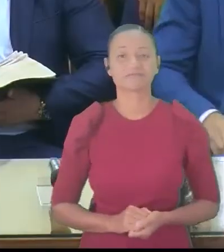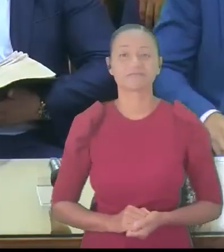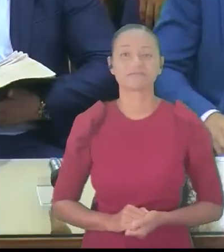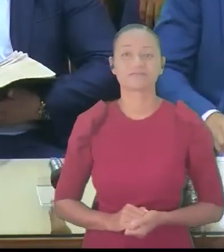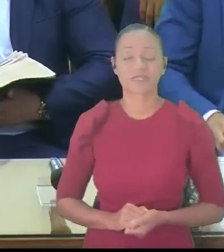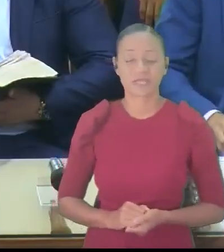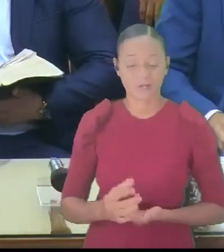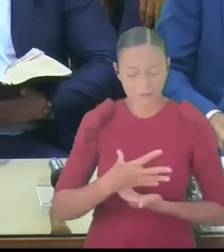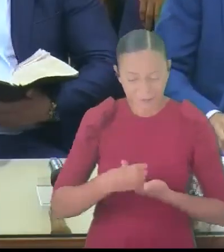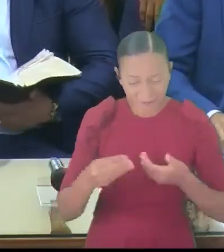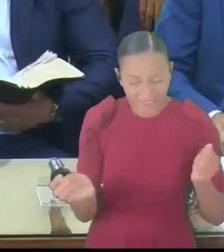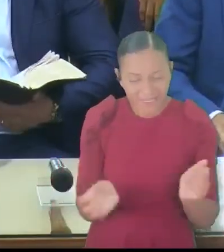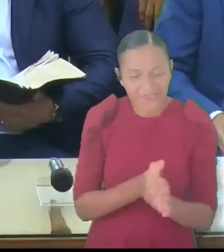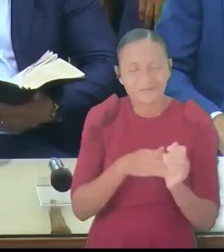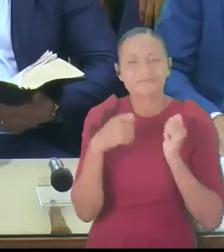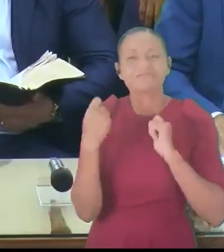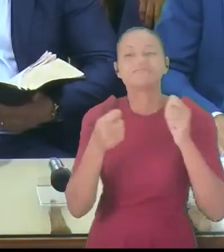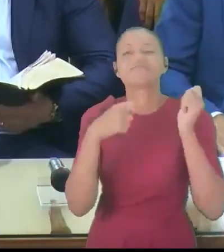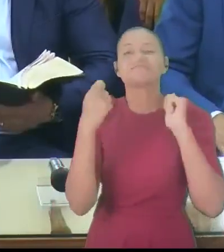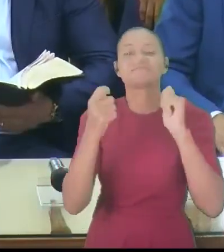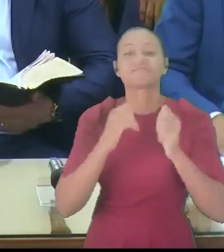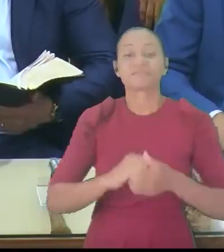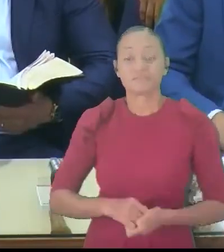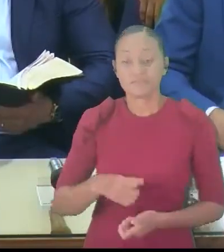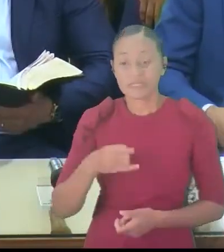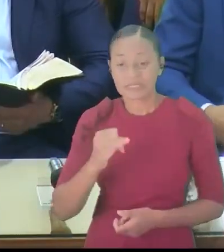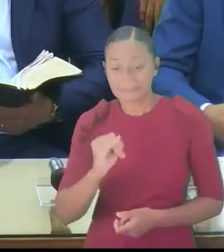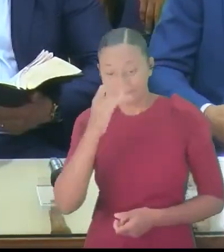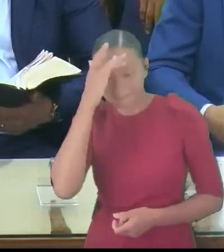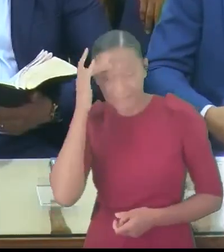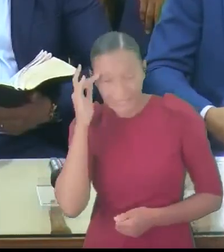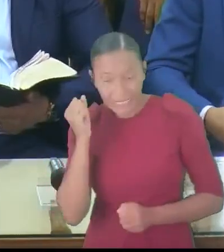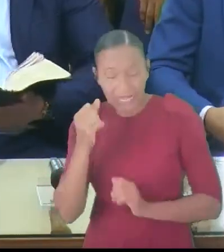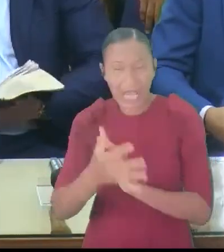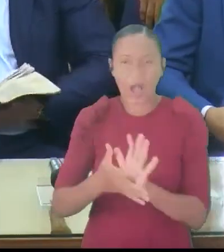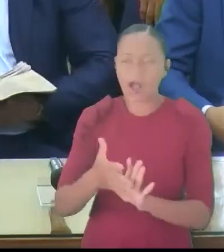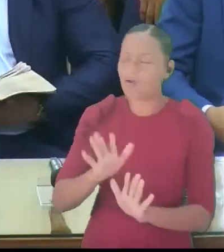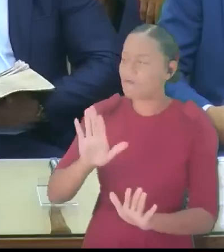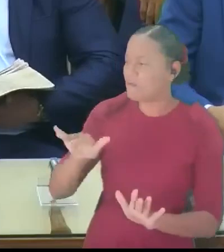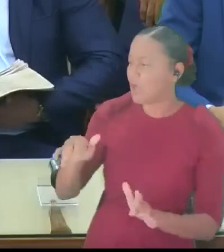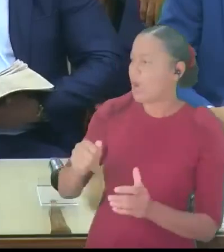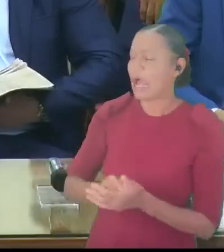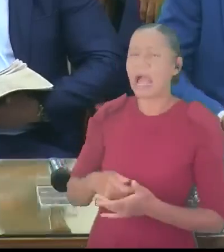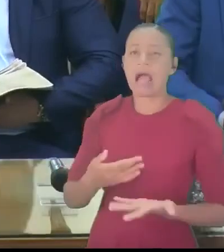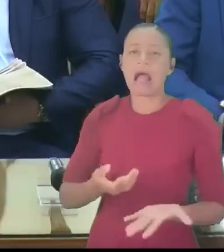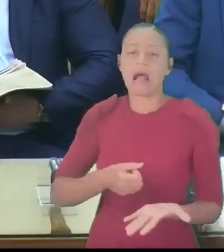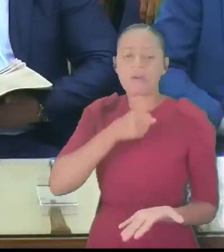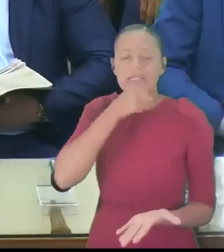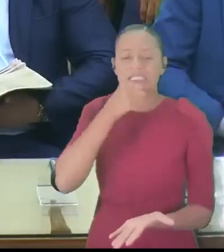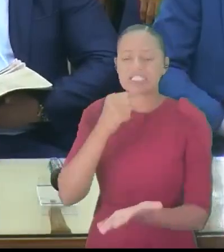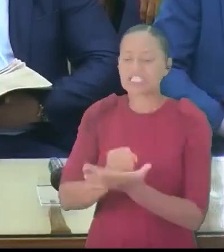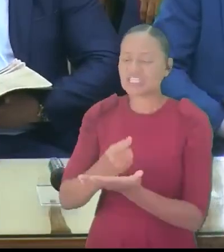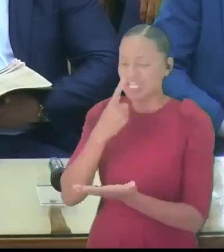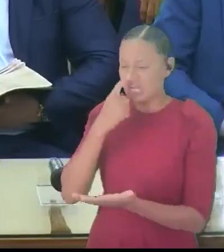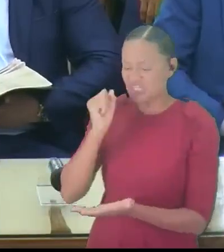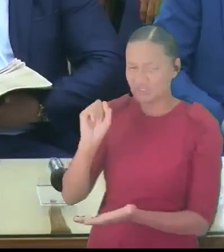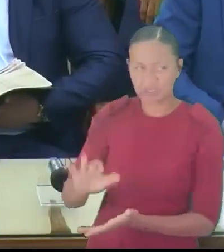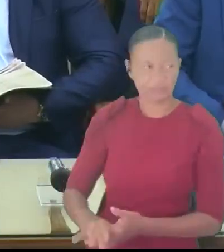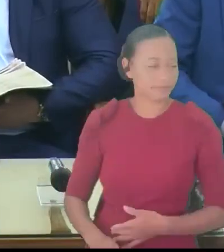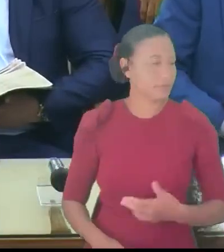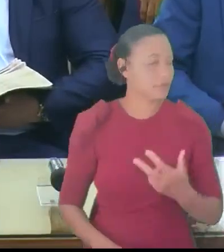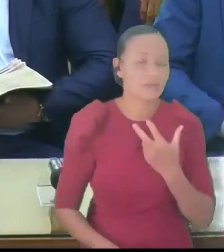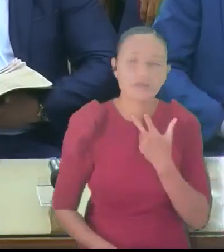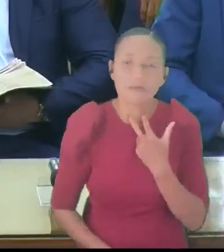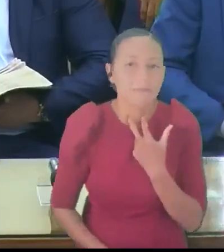Quem dá aleluia? Aleluia. Se alguém chegar e disser, o do Antigo Testamento tem que ser jogado no lixo, você vai dizer, não